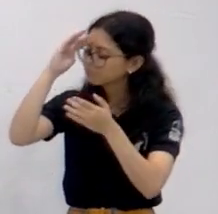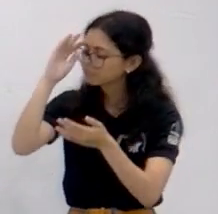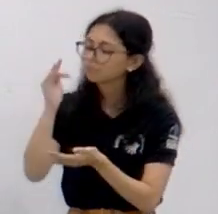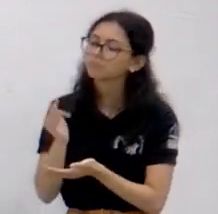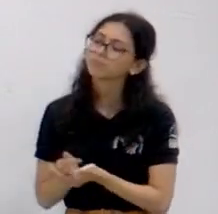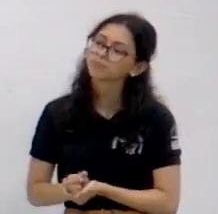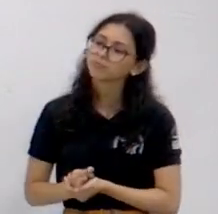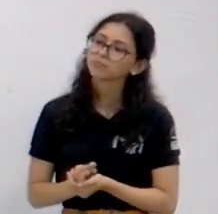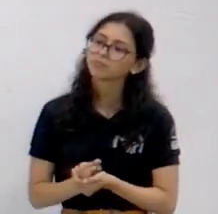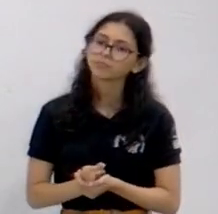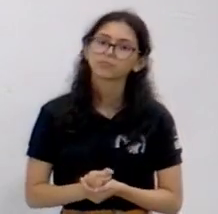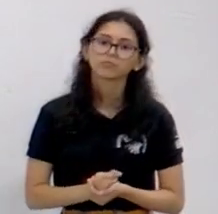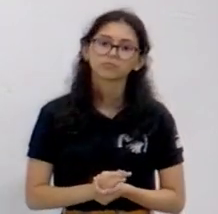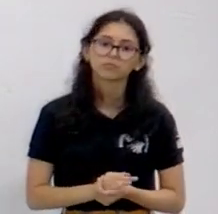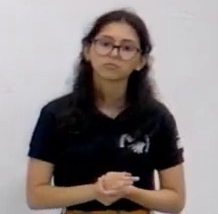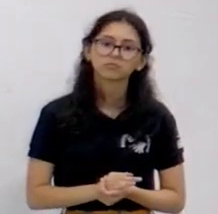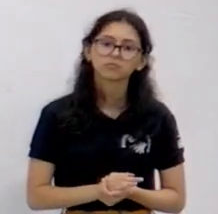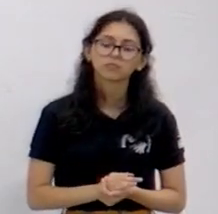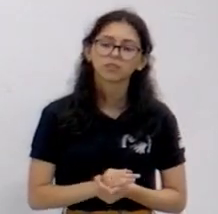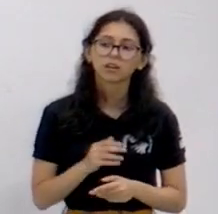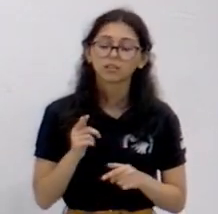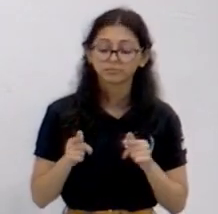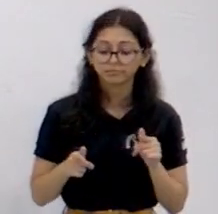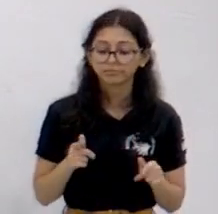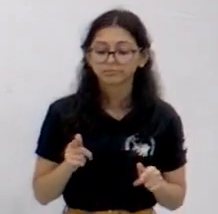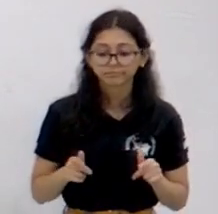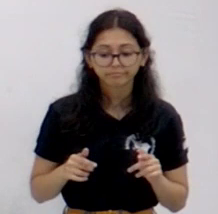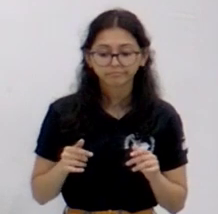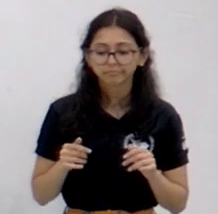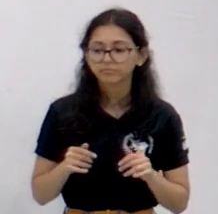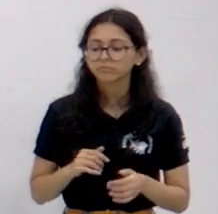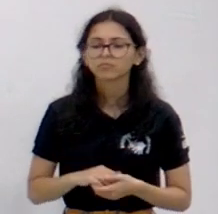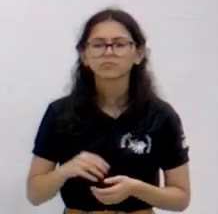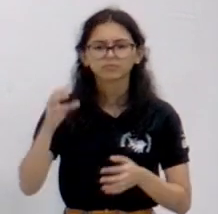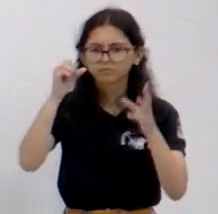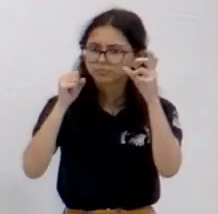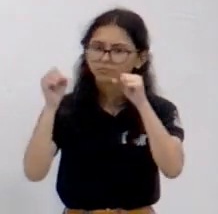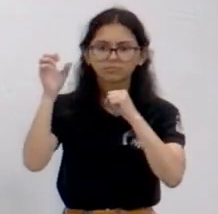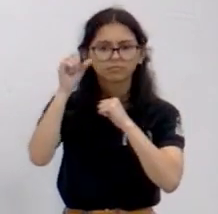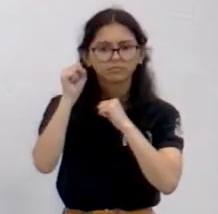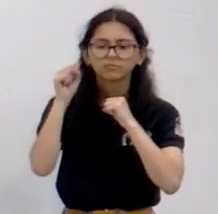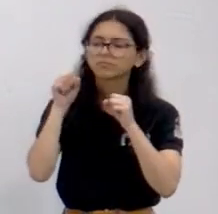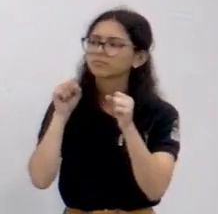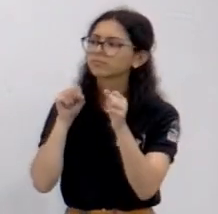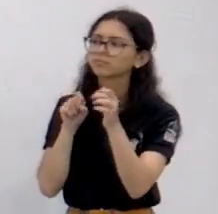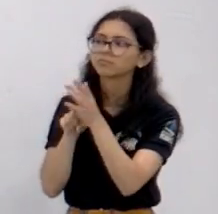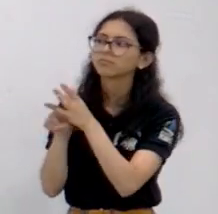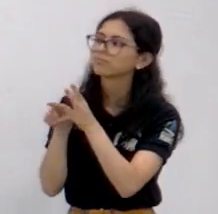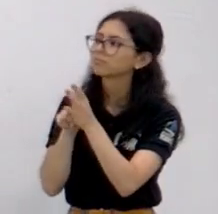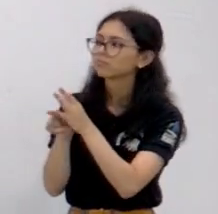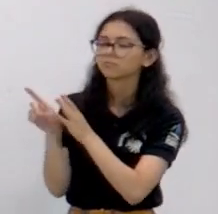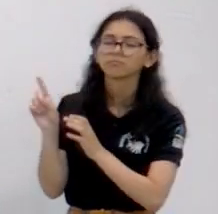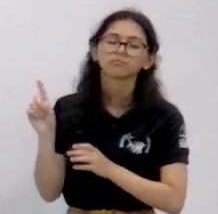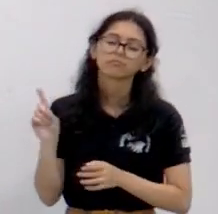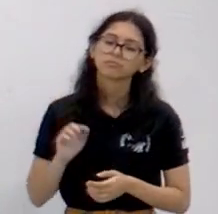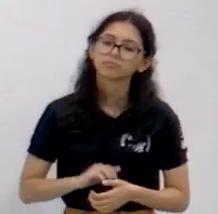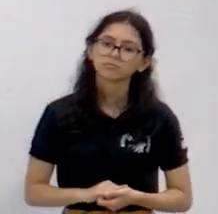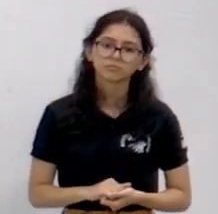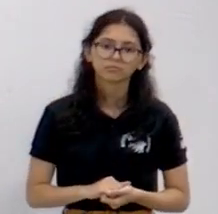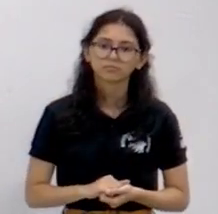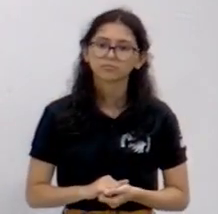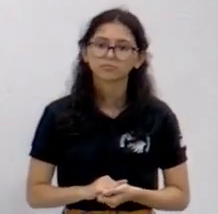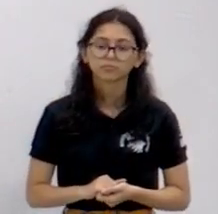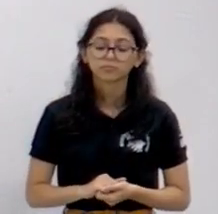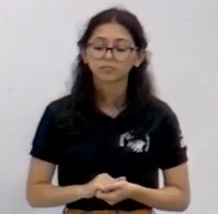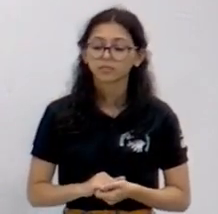ao Senhor, não vou mais argumentar com o Senhor, 32 era suficiente, mas o Senhor quer com os 300, amém, não